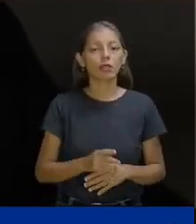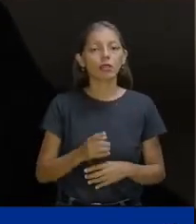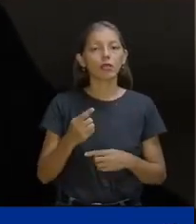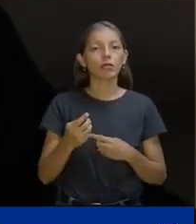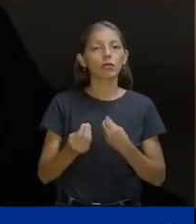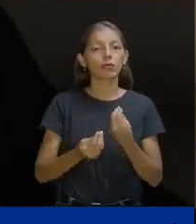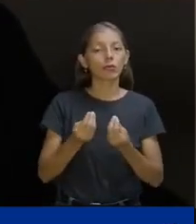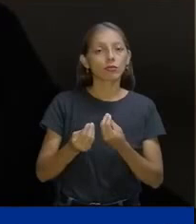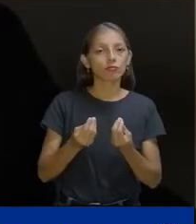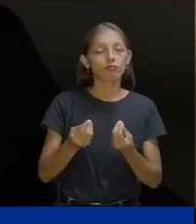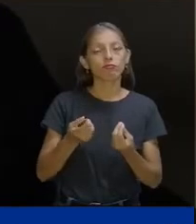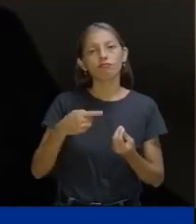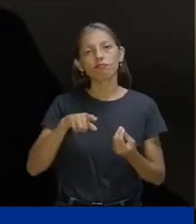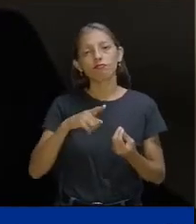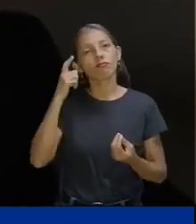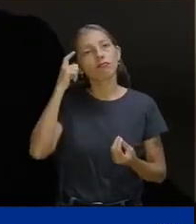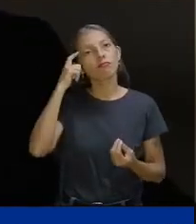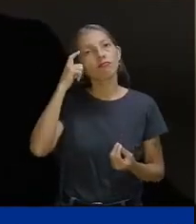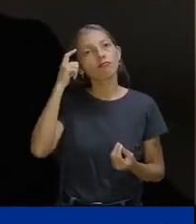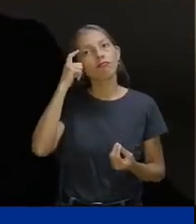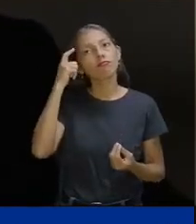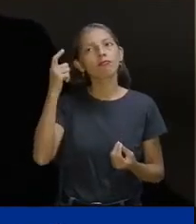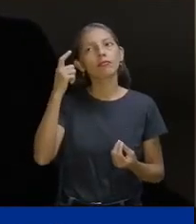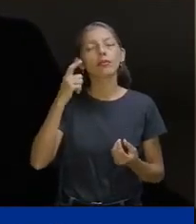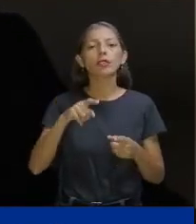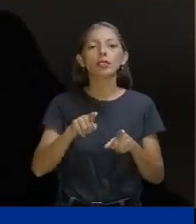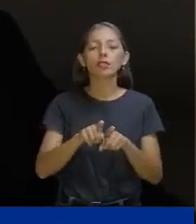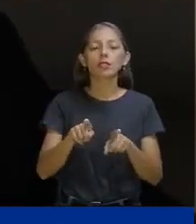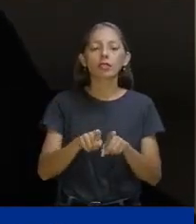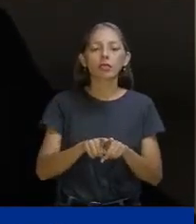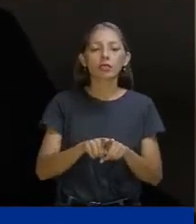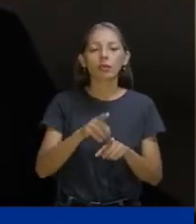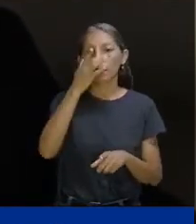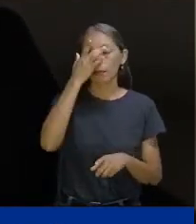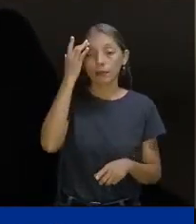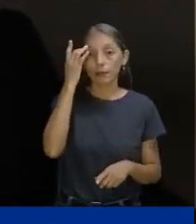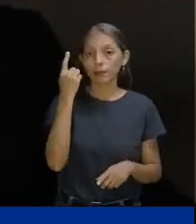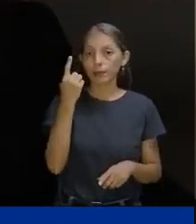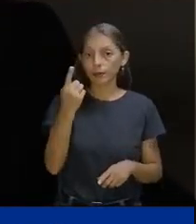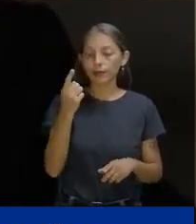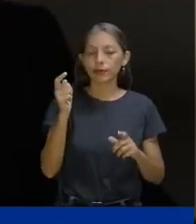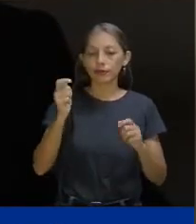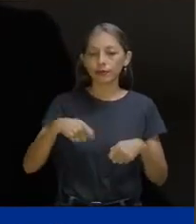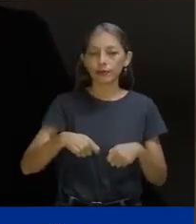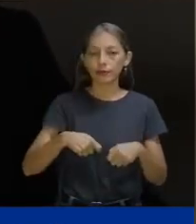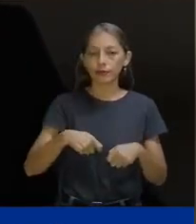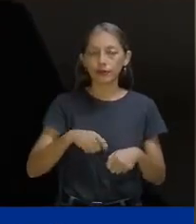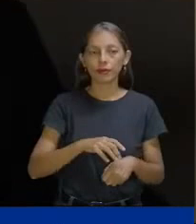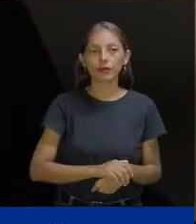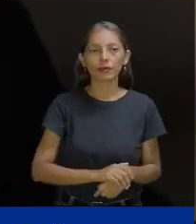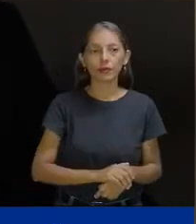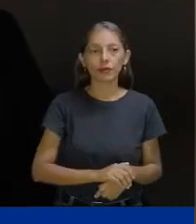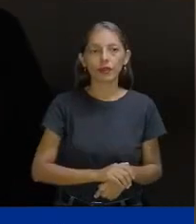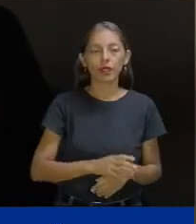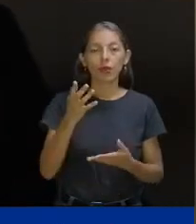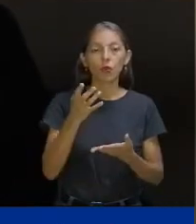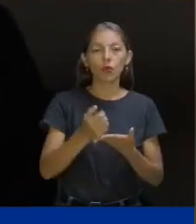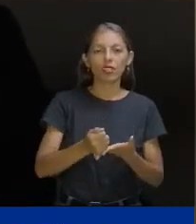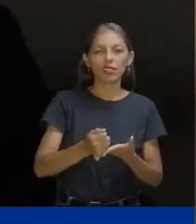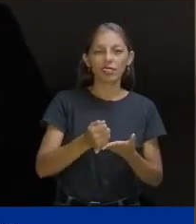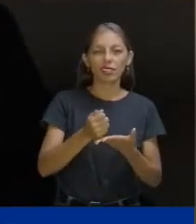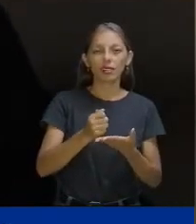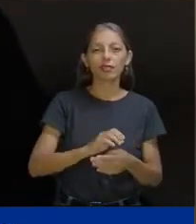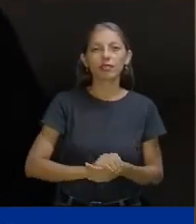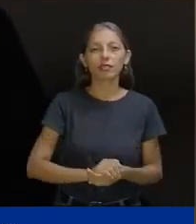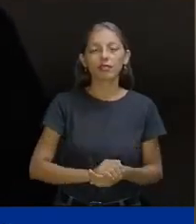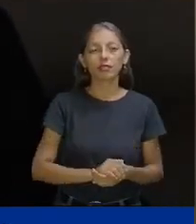termos pelo menos uma pessoa que possa fazer o link entre as nossas demandas e esse